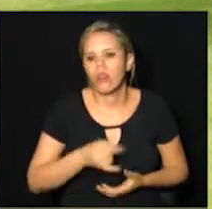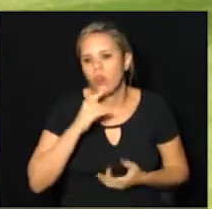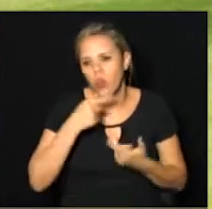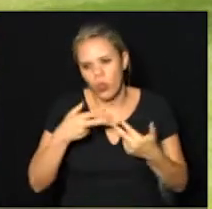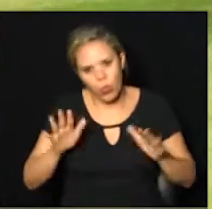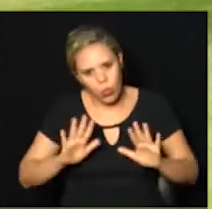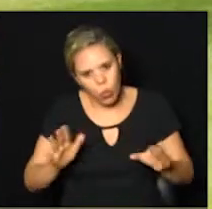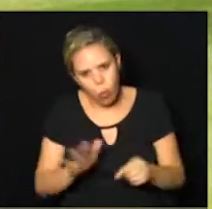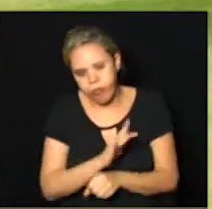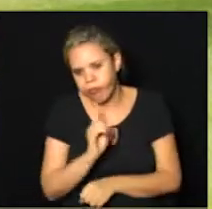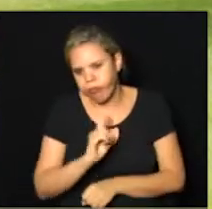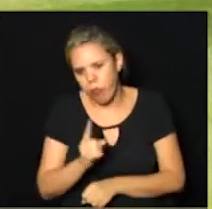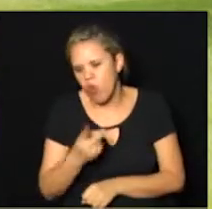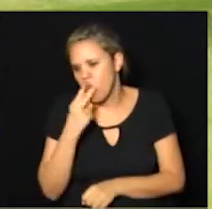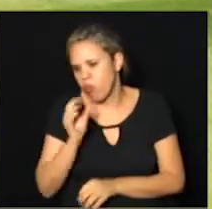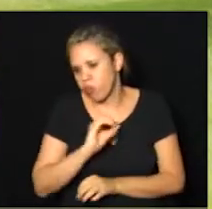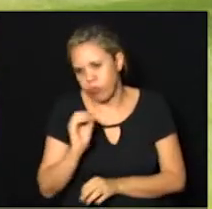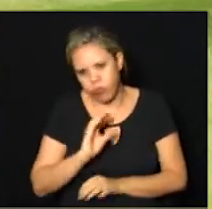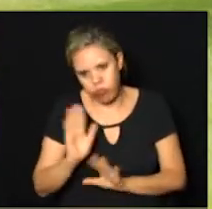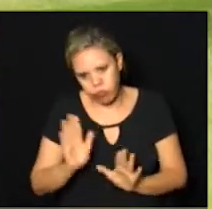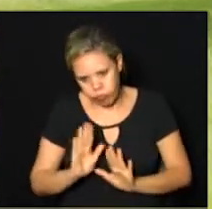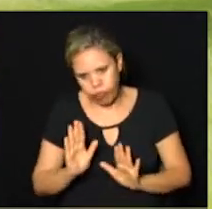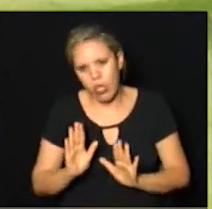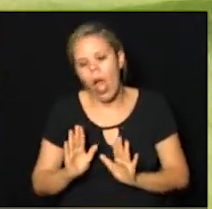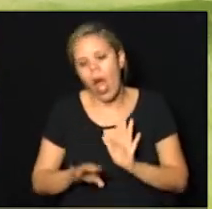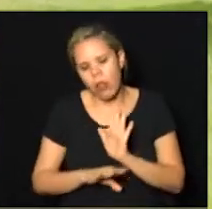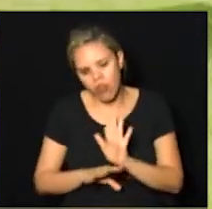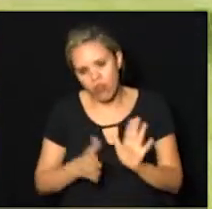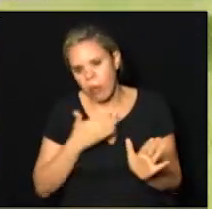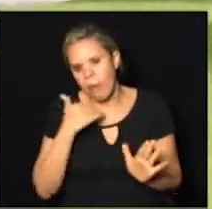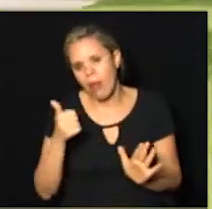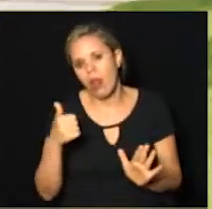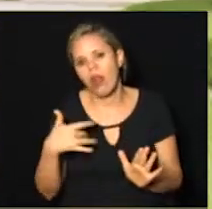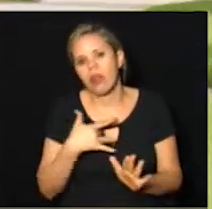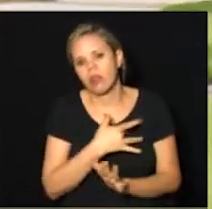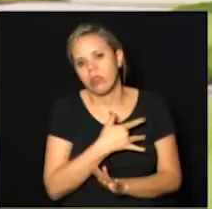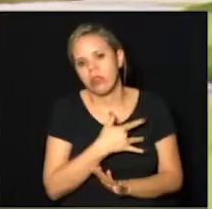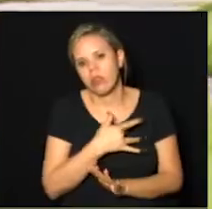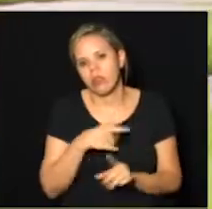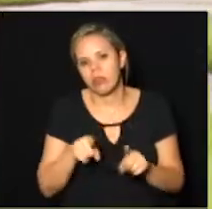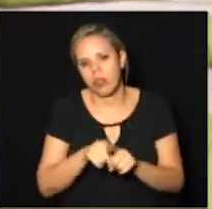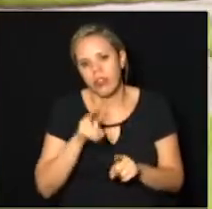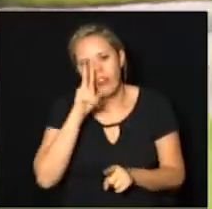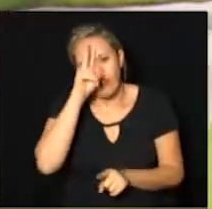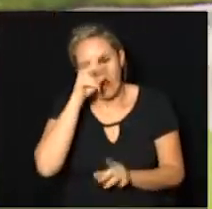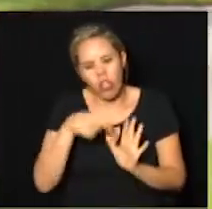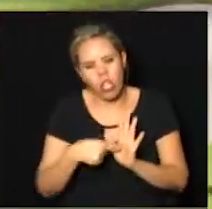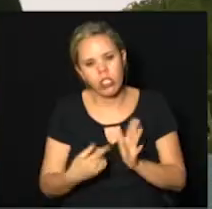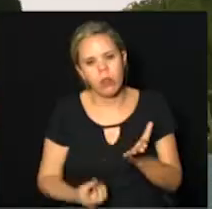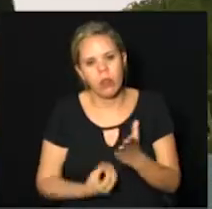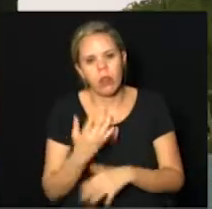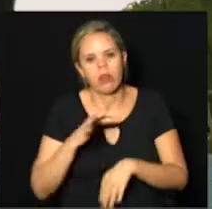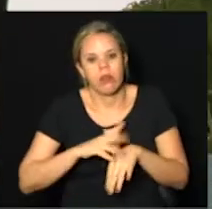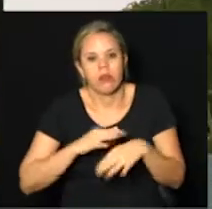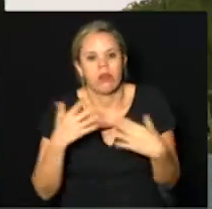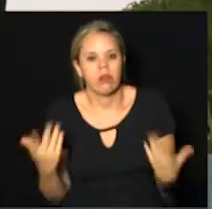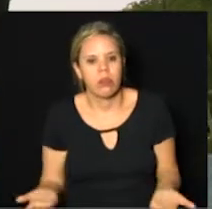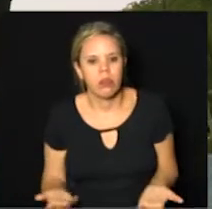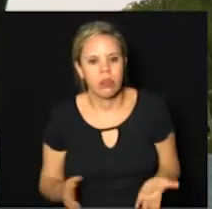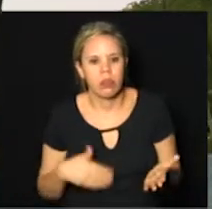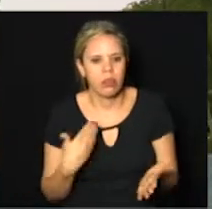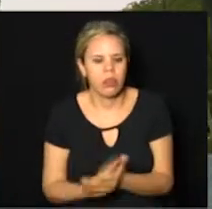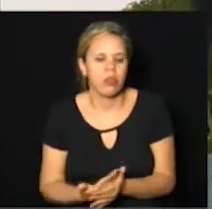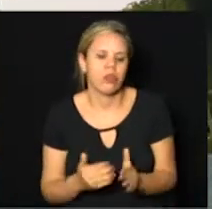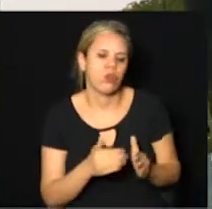não fuma, tudo isso faz diferença, inclusive para a intensidade dos sintomas, sabe? E até a parte